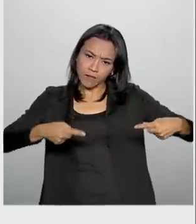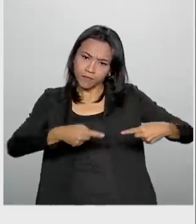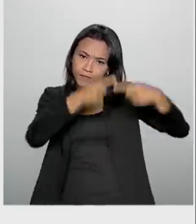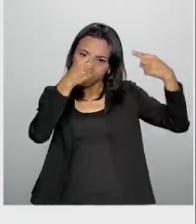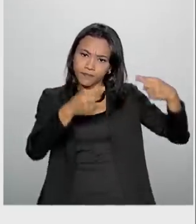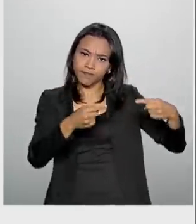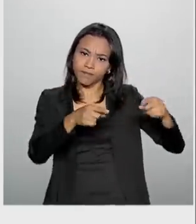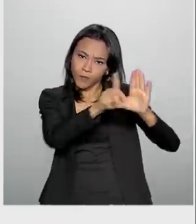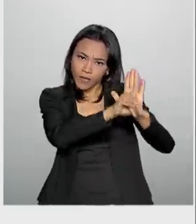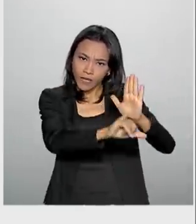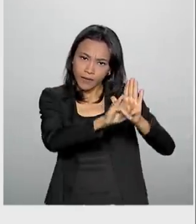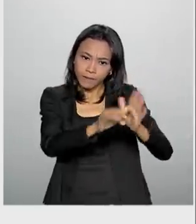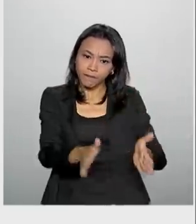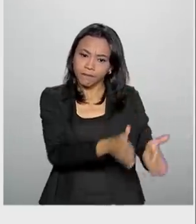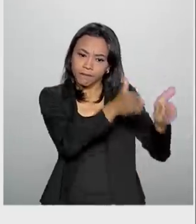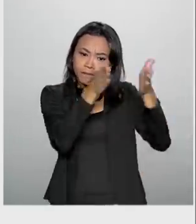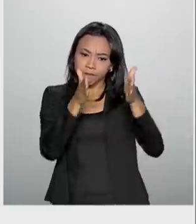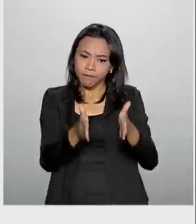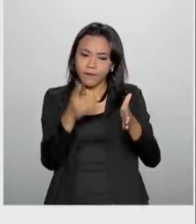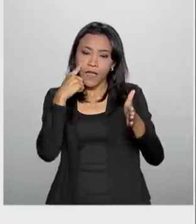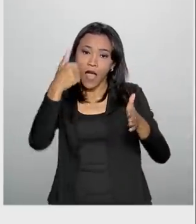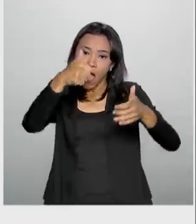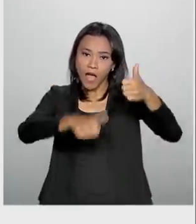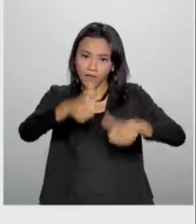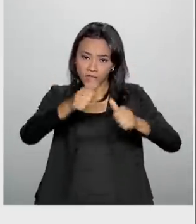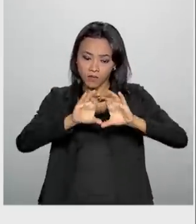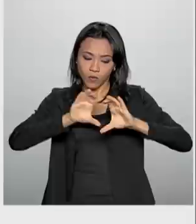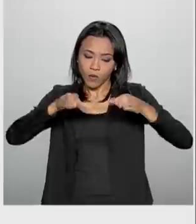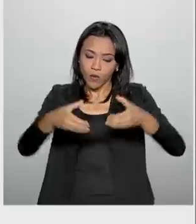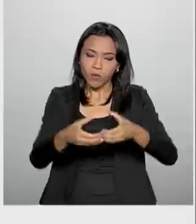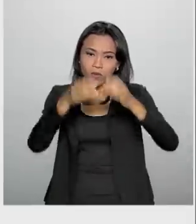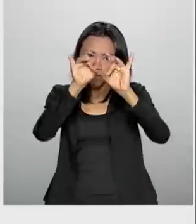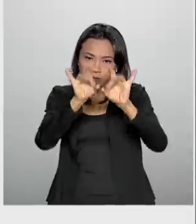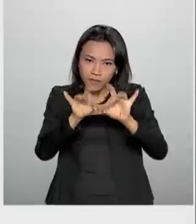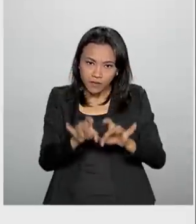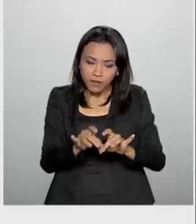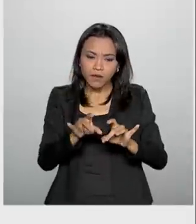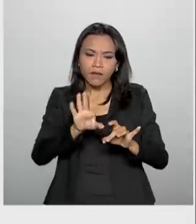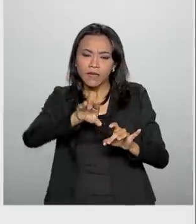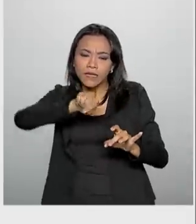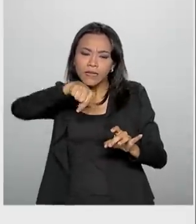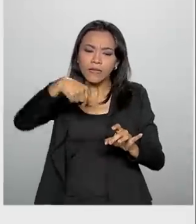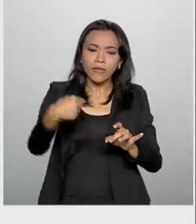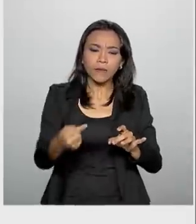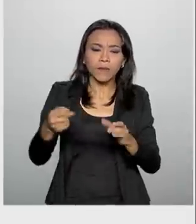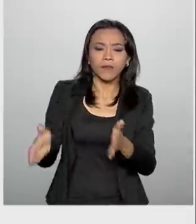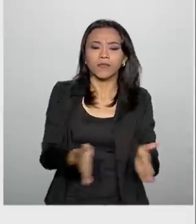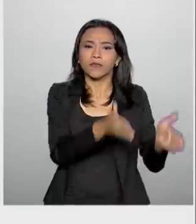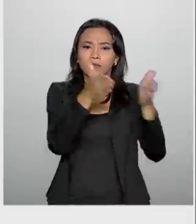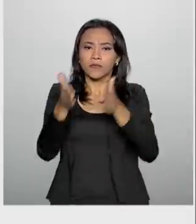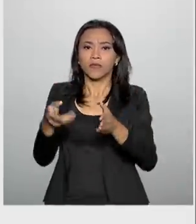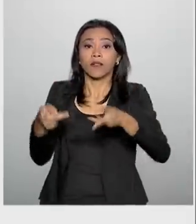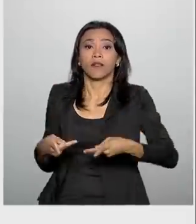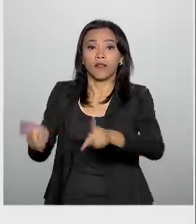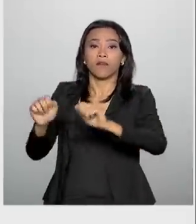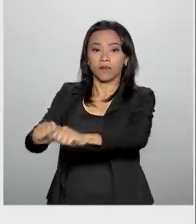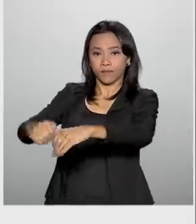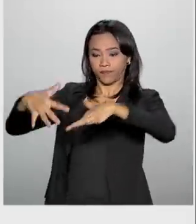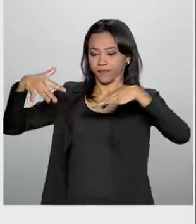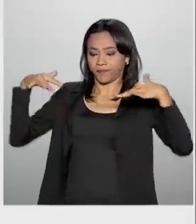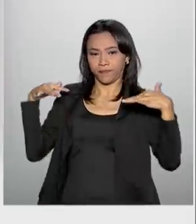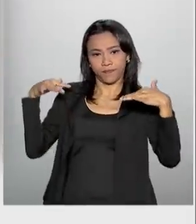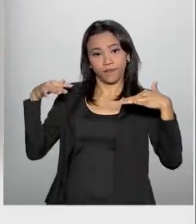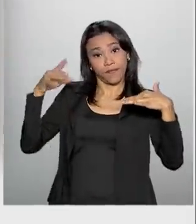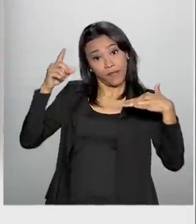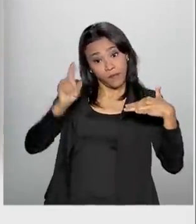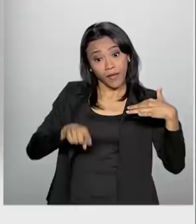projeto. Depois, tem de ser analisada por uma comissão especial, para então seguir para a votação em plenário. Por se